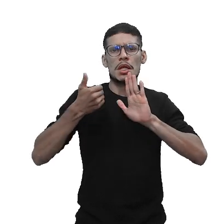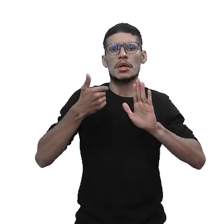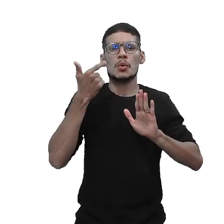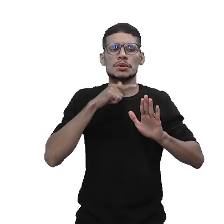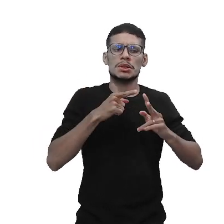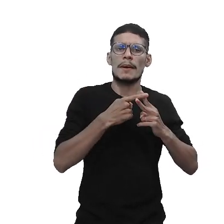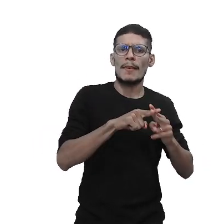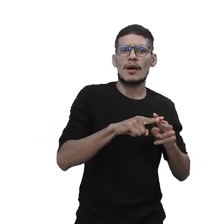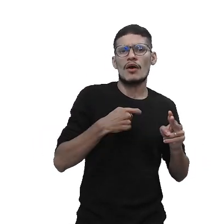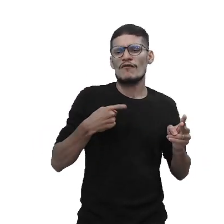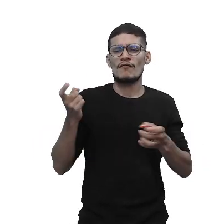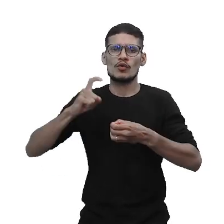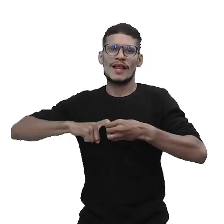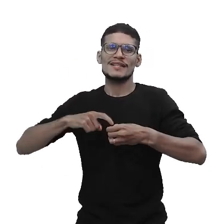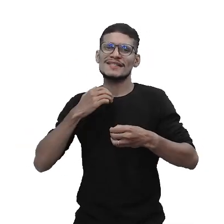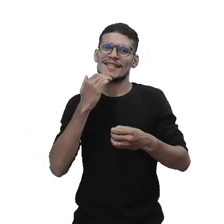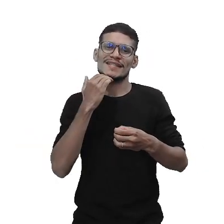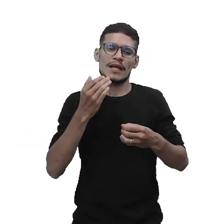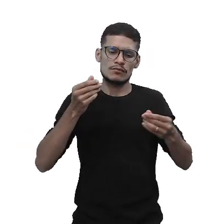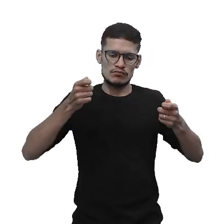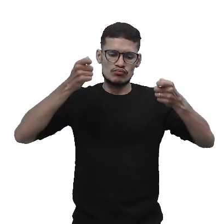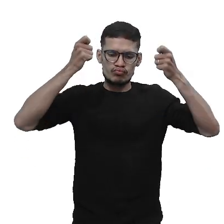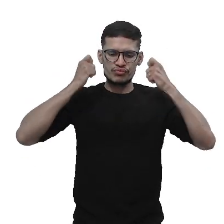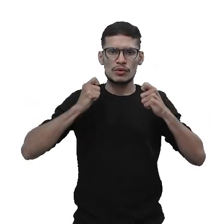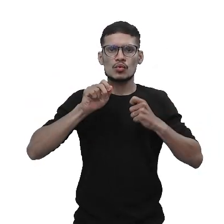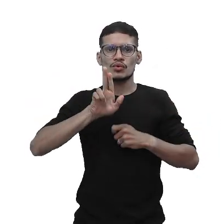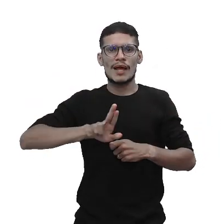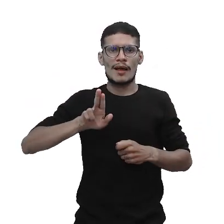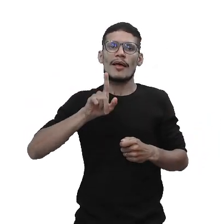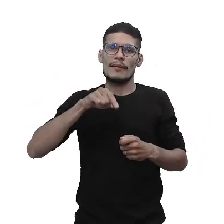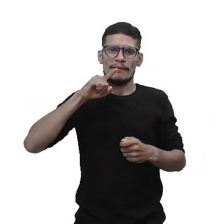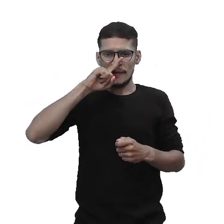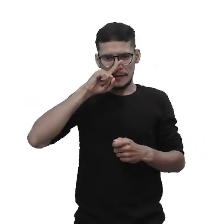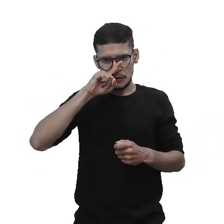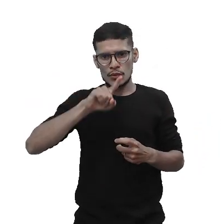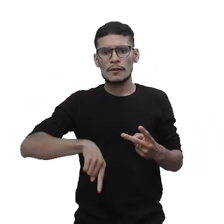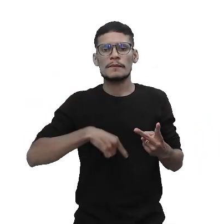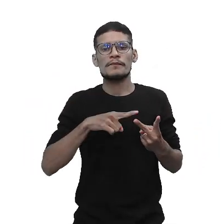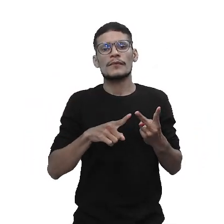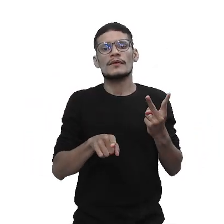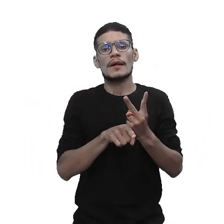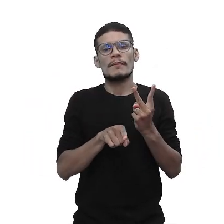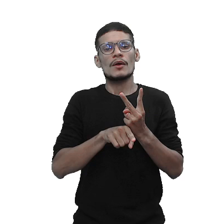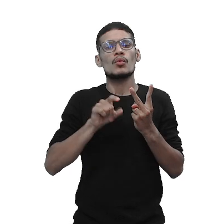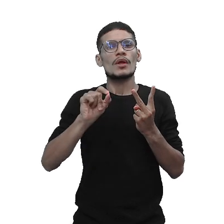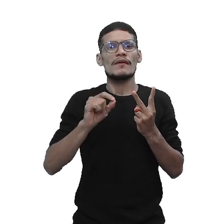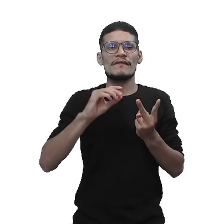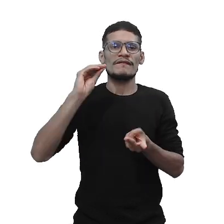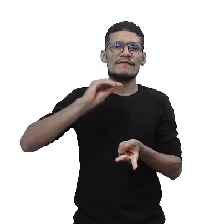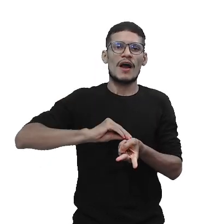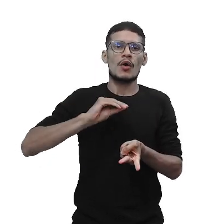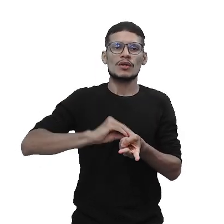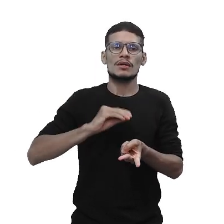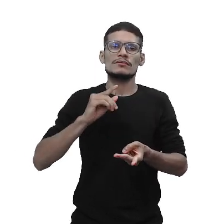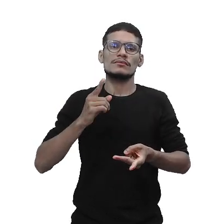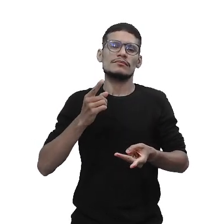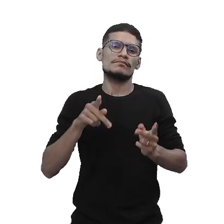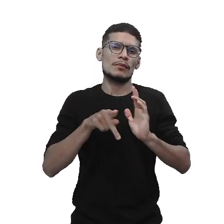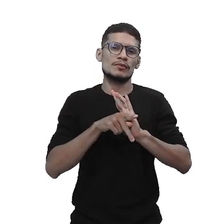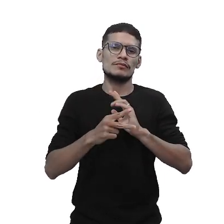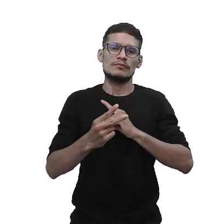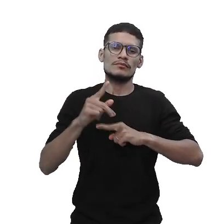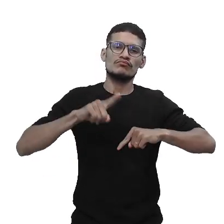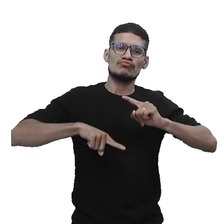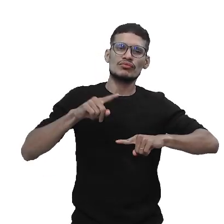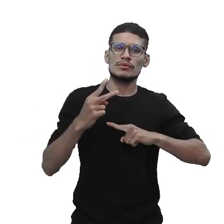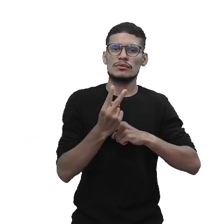aí voltei a operação sem colocar ela no lugar, isso aí é um risco. A questão de o quê? De falta de dispositivos de proteção, aí já na